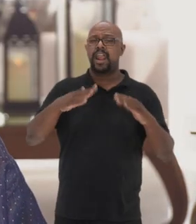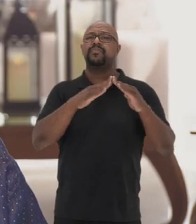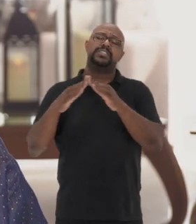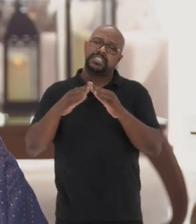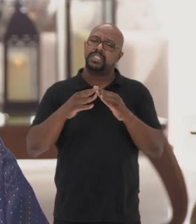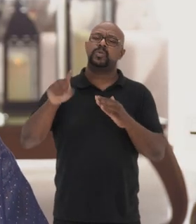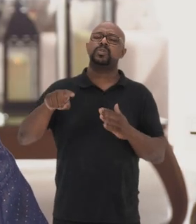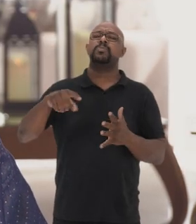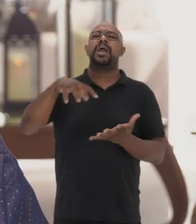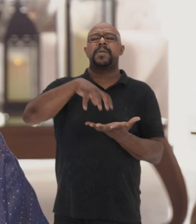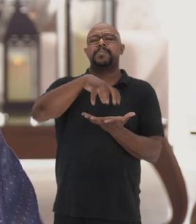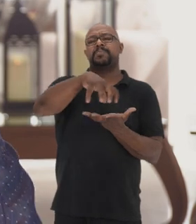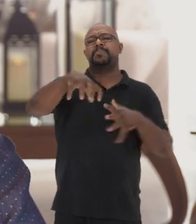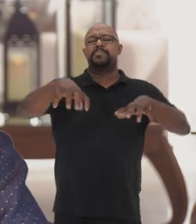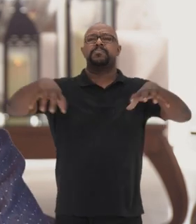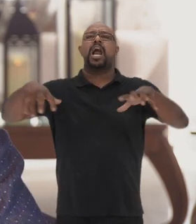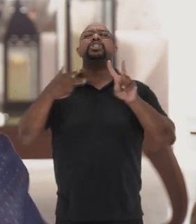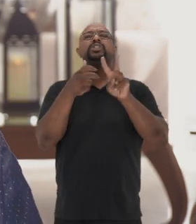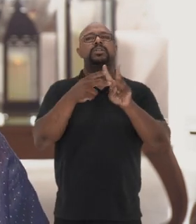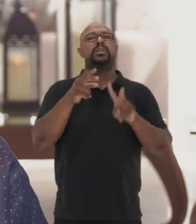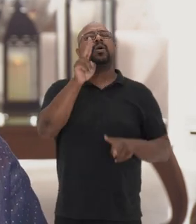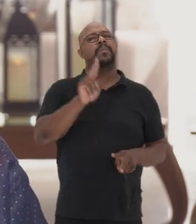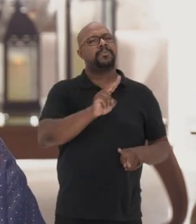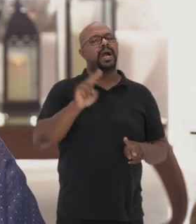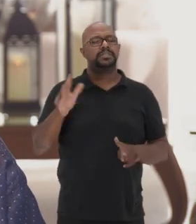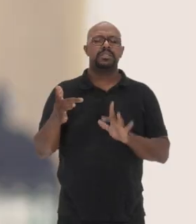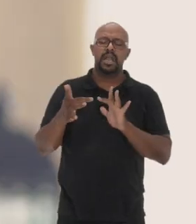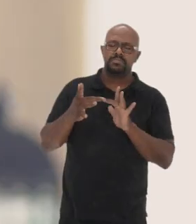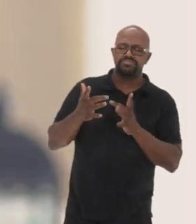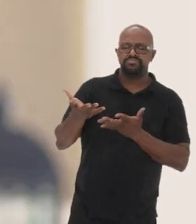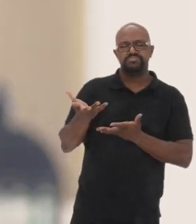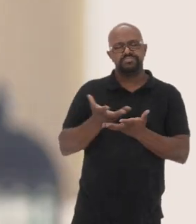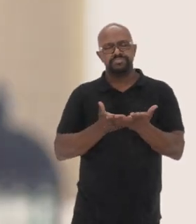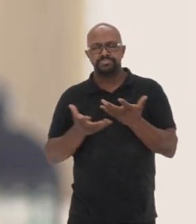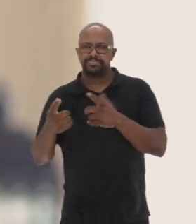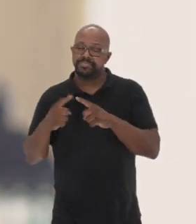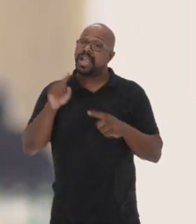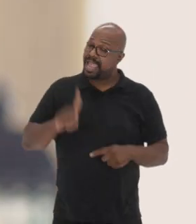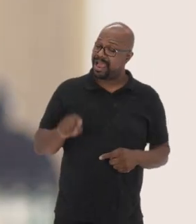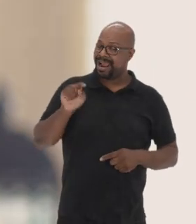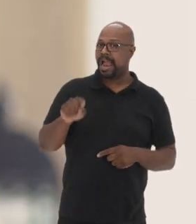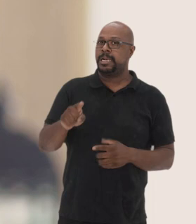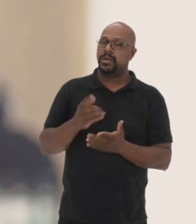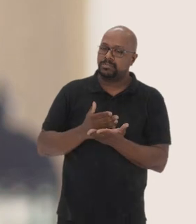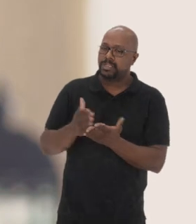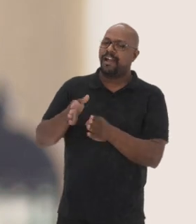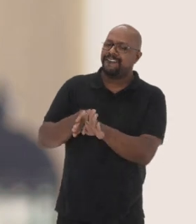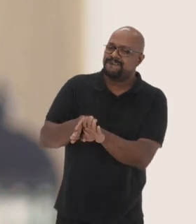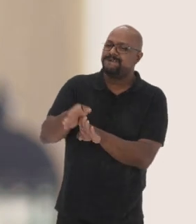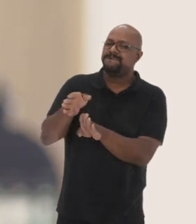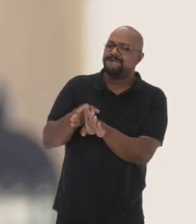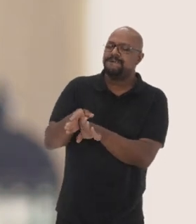aldeia de indígenas com quem os padres já tinham estabelecido relações era ali que começaria o trabalho de catequização